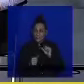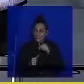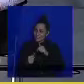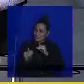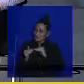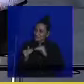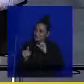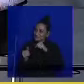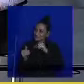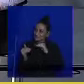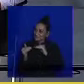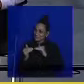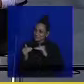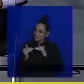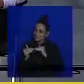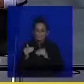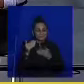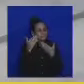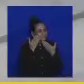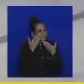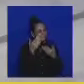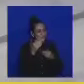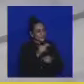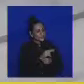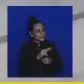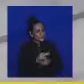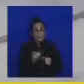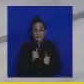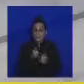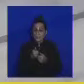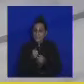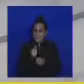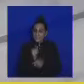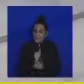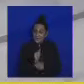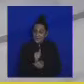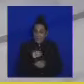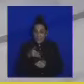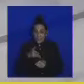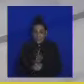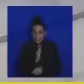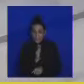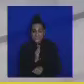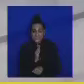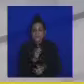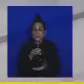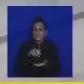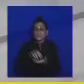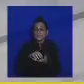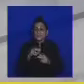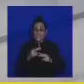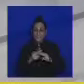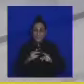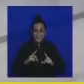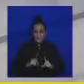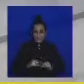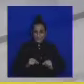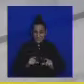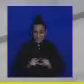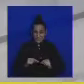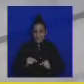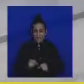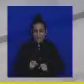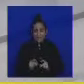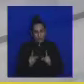Sim, confirmo. Sim, confirmo. Muito obrigado, senhoras auditoras. Vamos aguardar a validação da nossa central da Caixa em